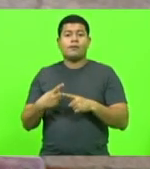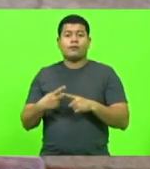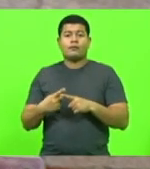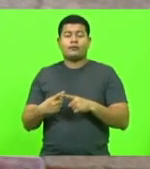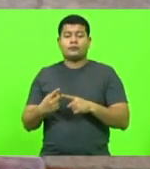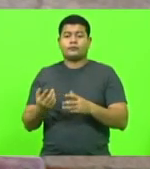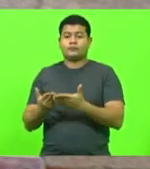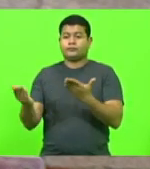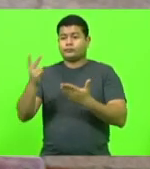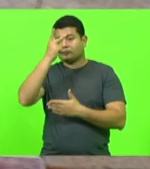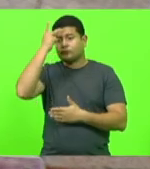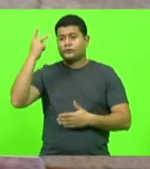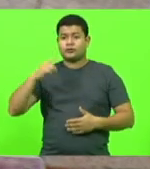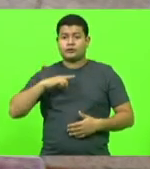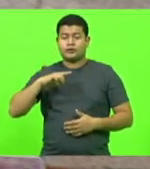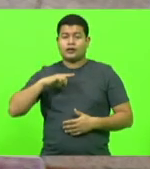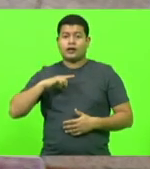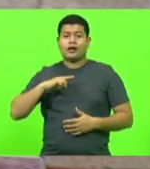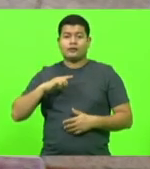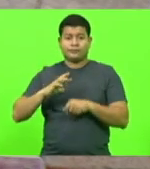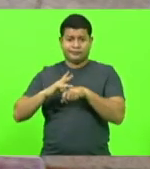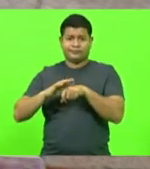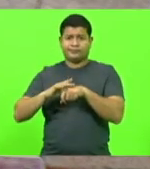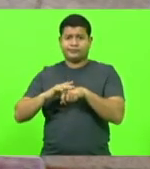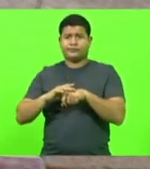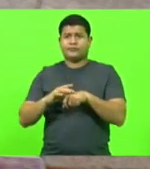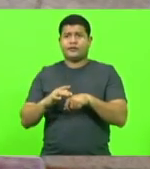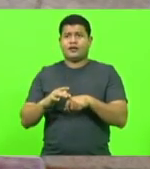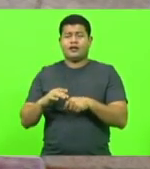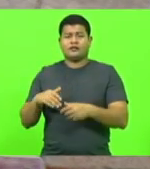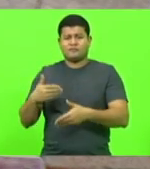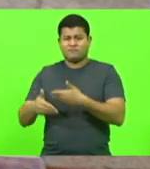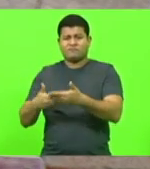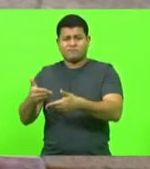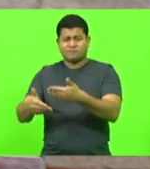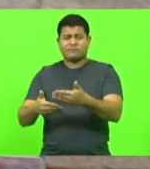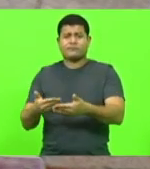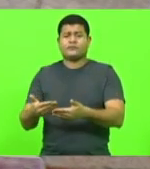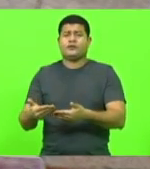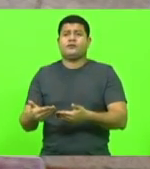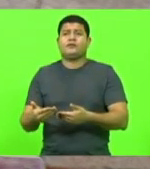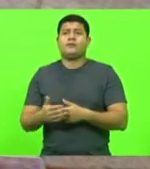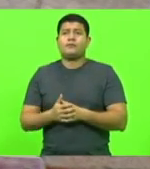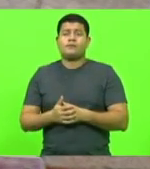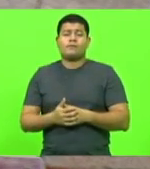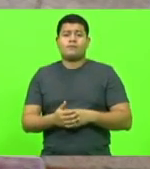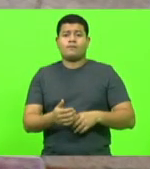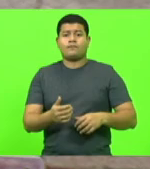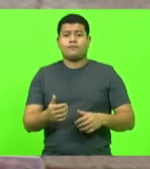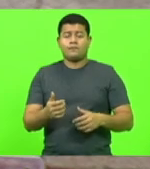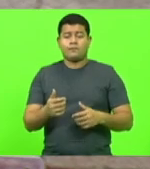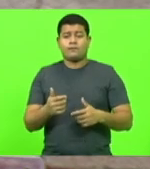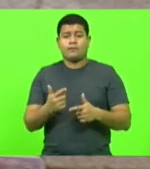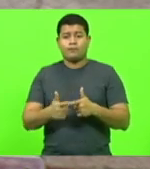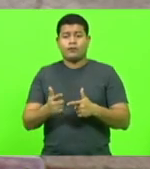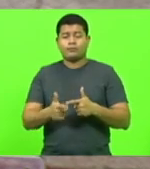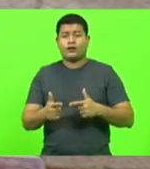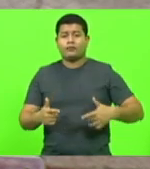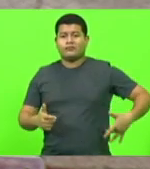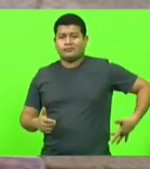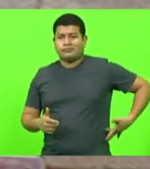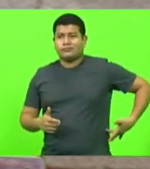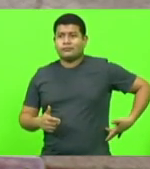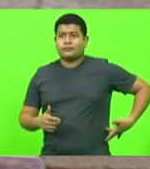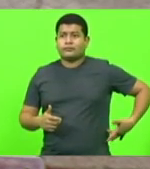pessoas que estão em fase avançada da doença renal crônica e mesmo os